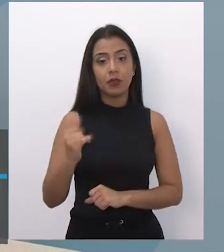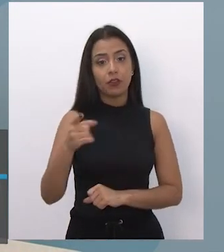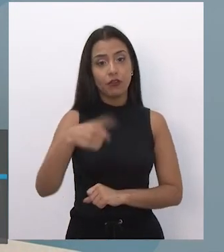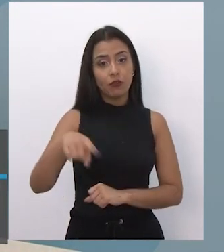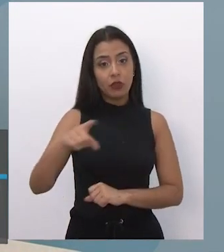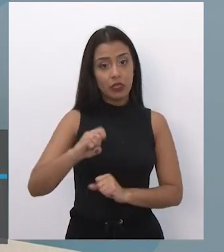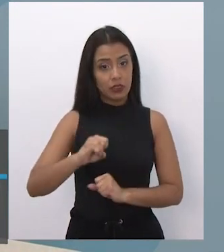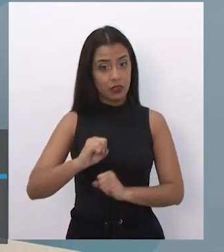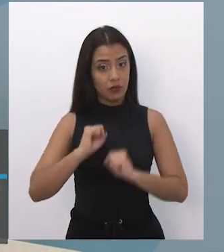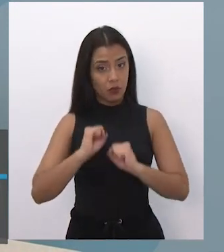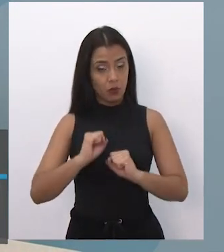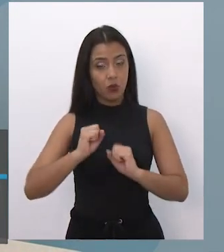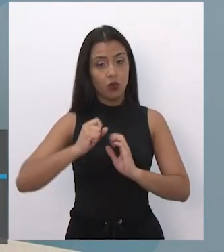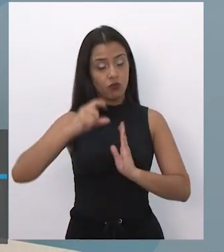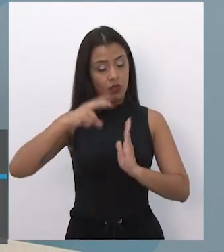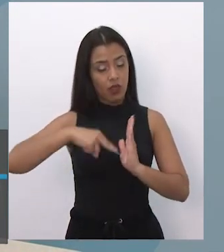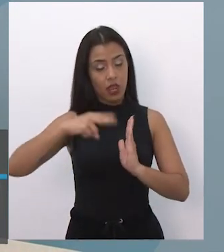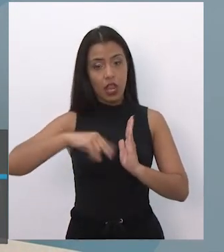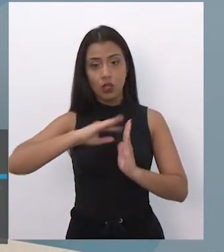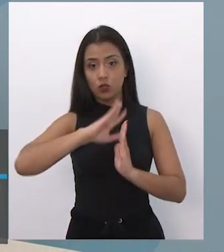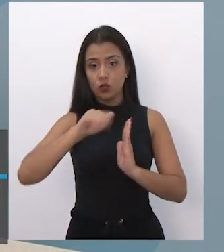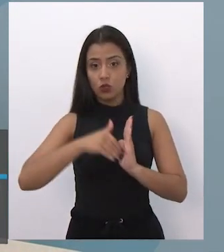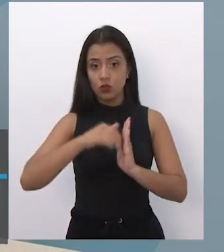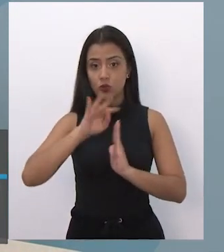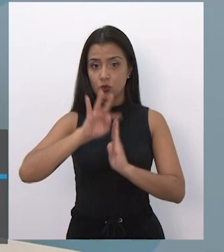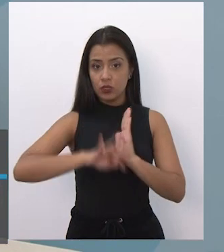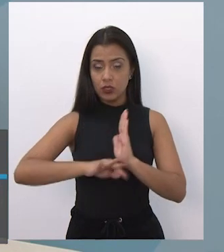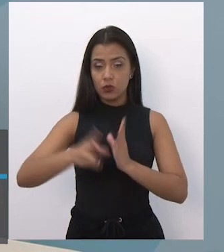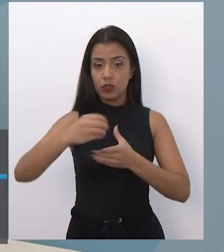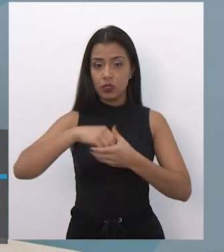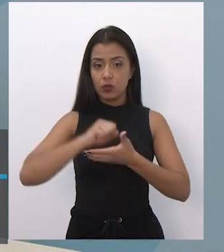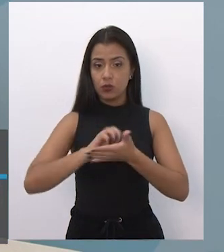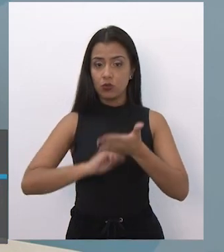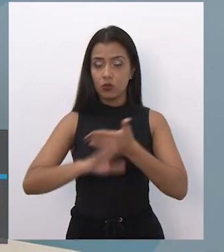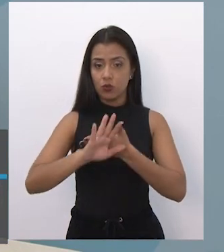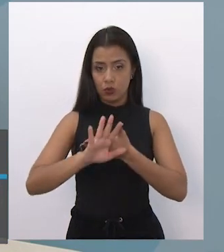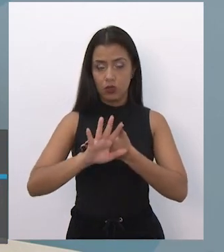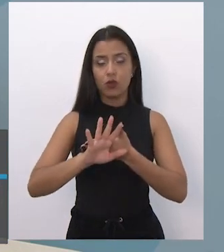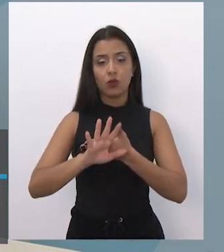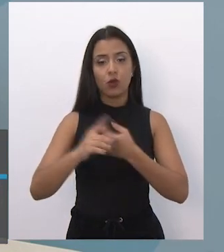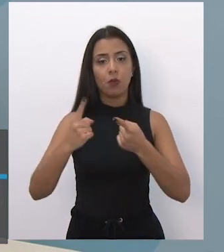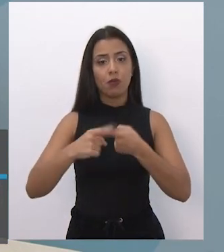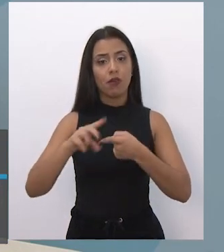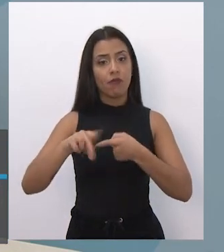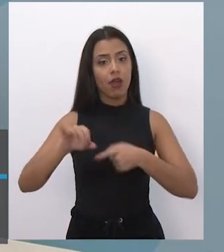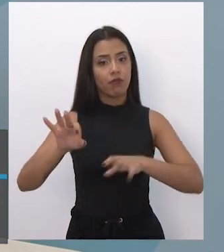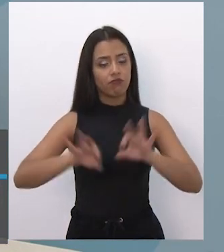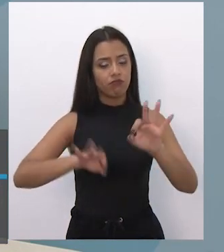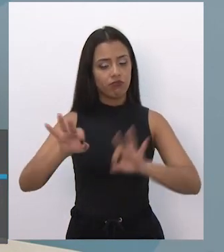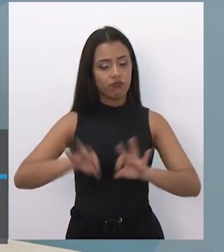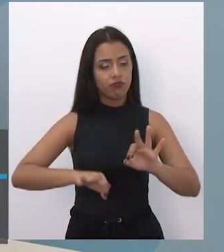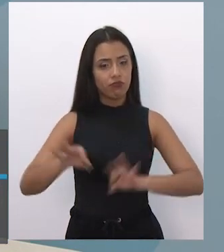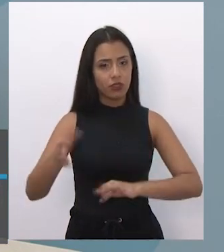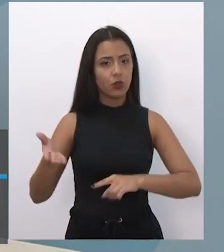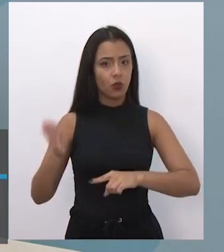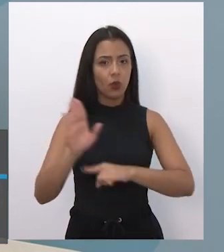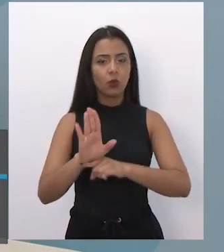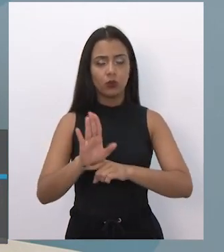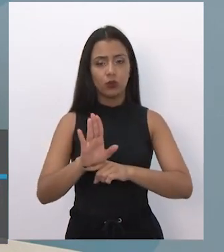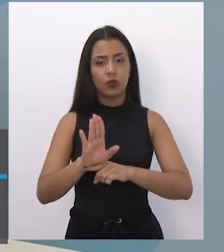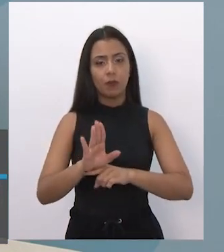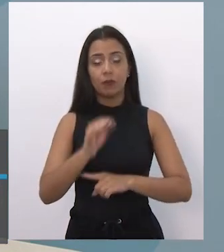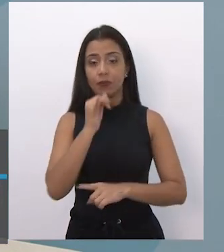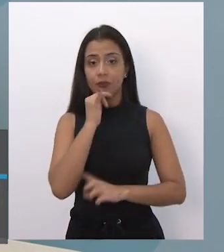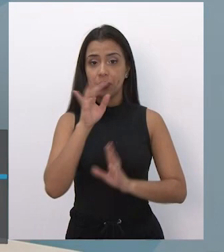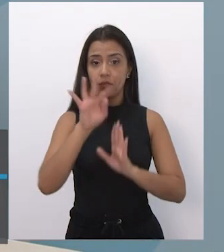todos os textos na íntegra do currículo, porque vai ajudar bastante vocês aí no planejamento escolar desse ano, certo? Os textos, por